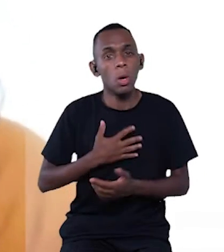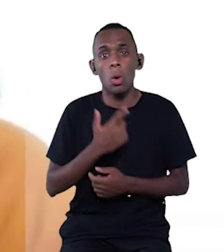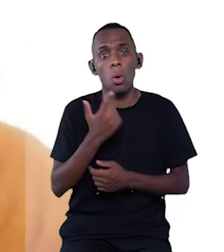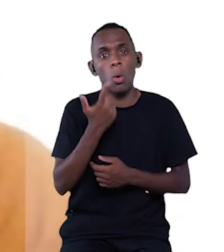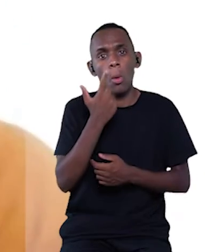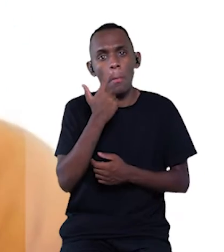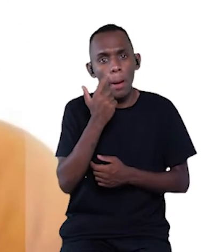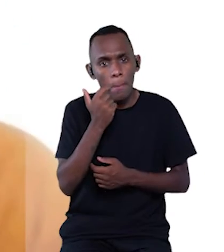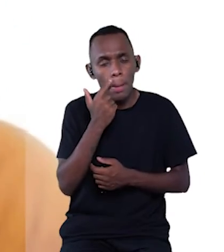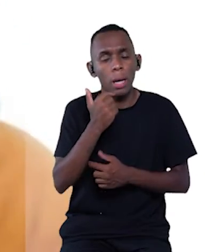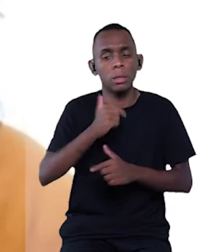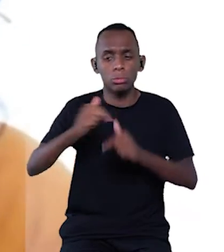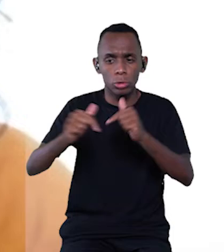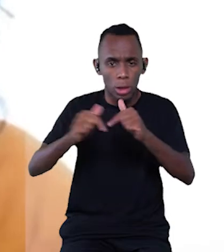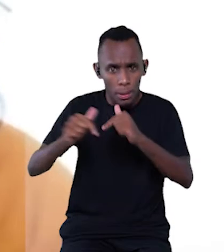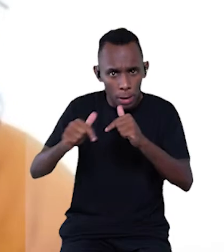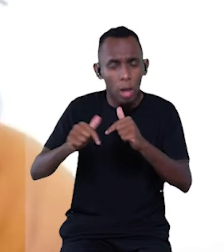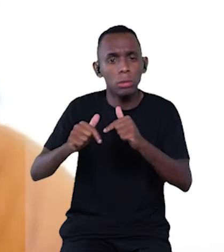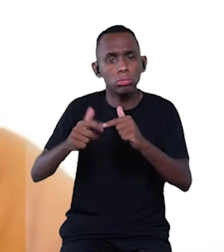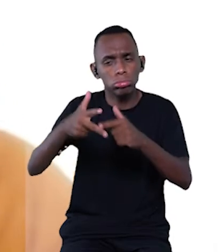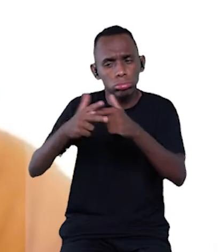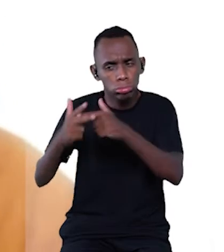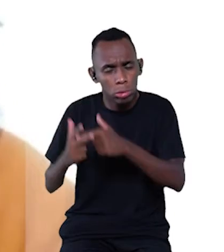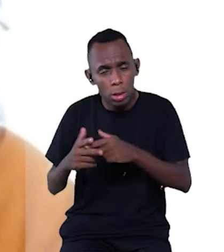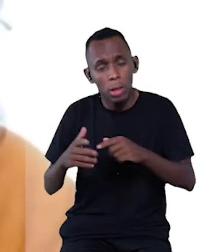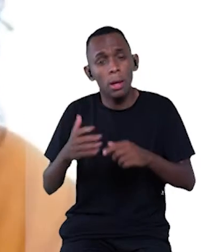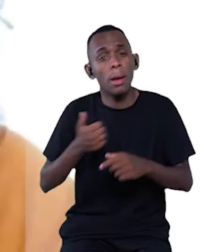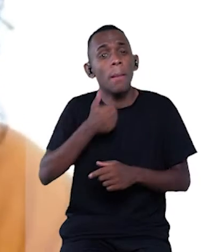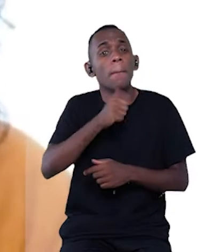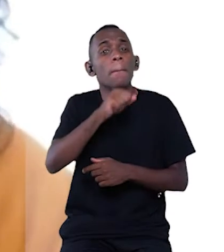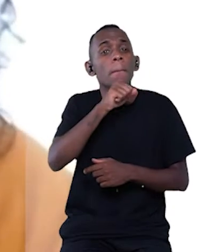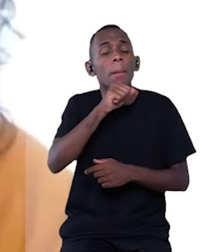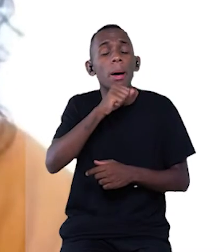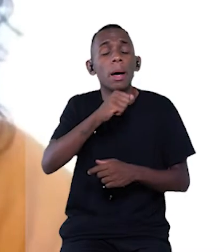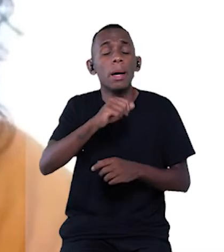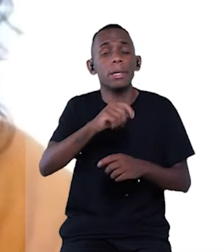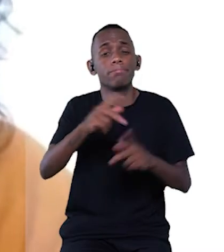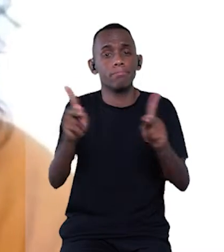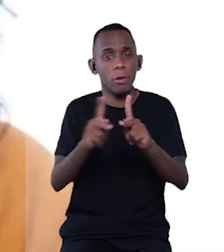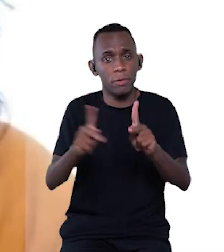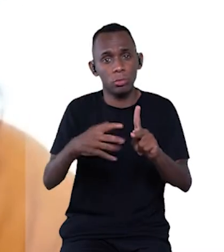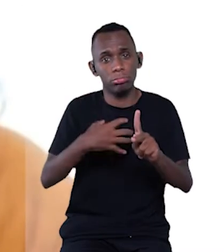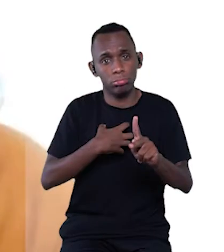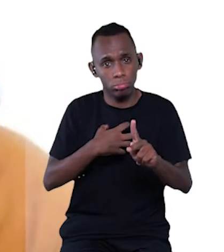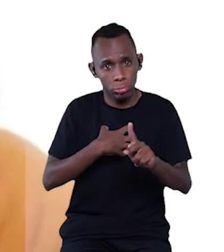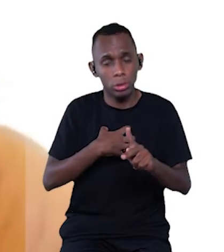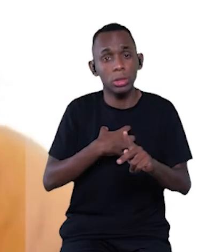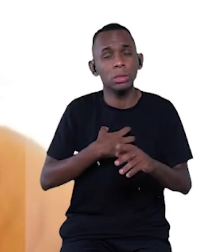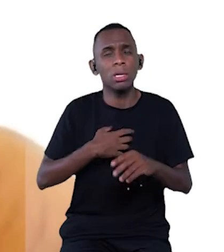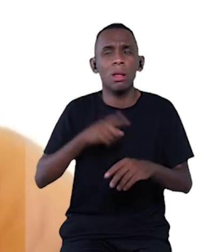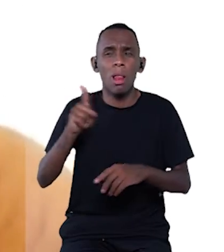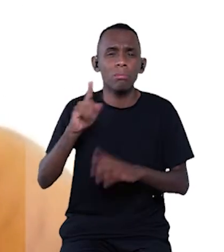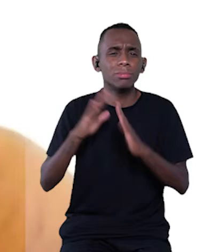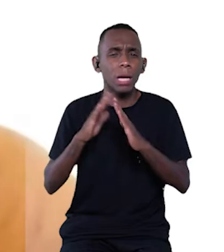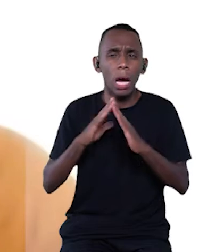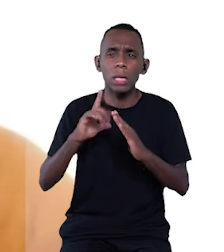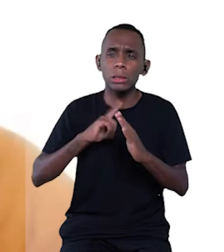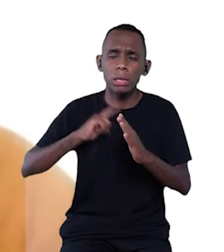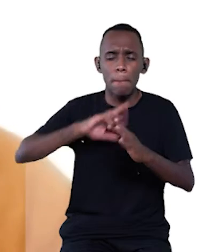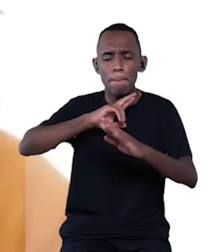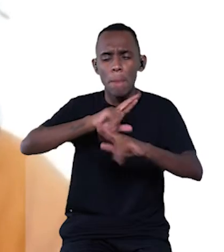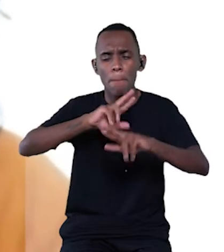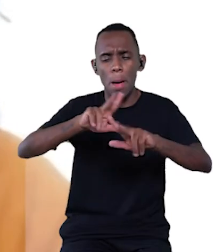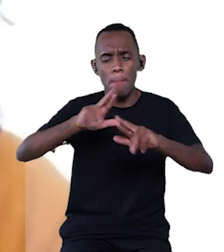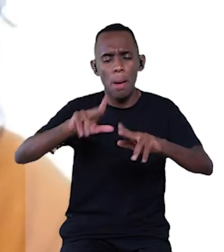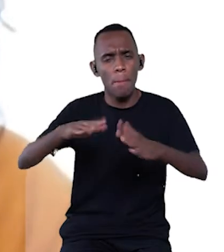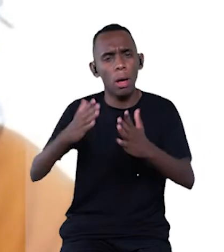torneiro mecânico, aposentado, minha mãe é professora de ciências, e lá em casa sempre teve muitos livros, muitas